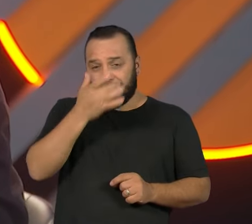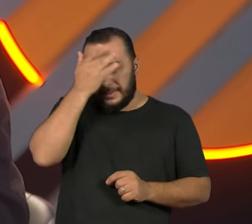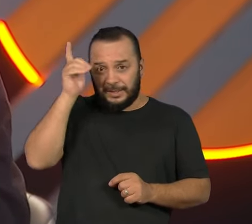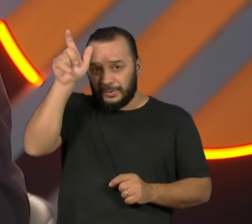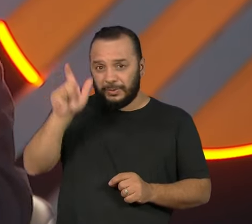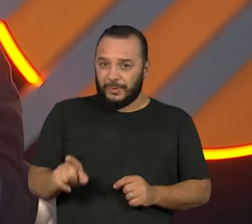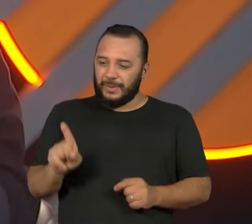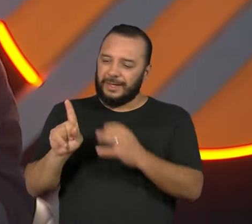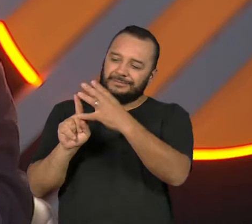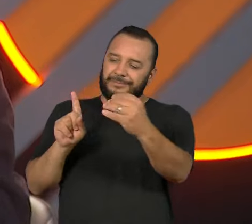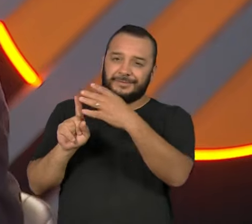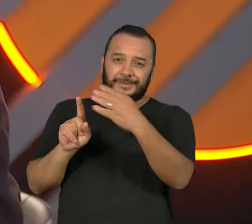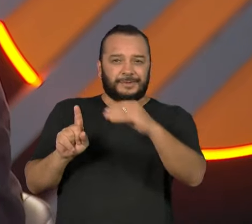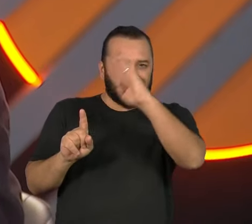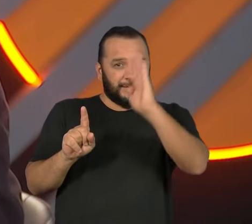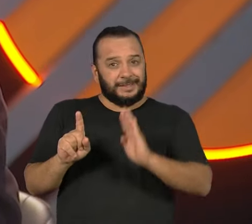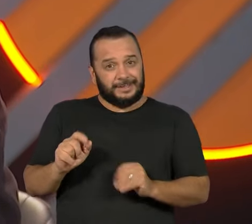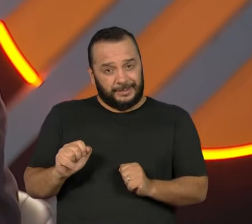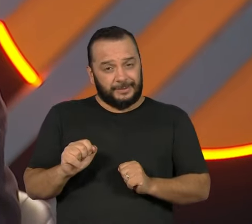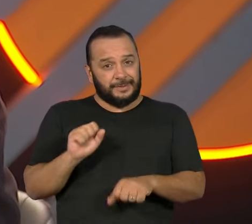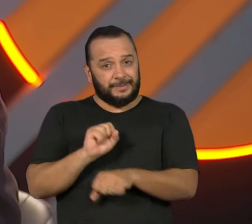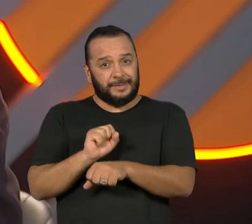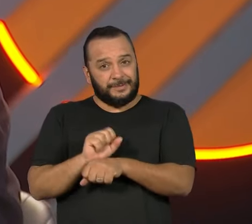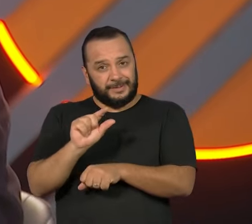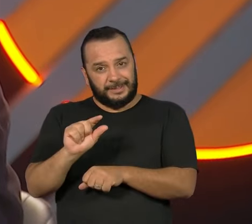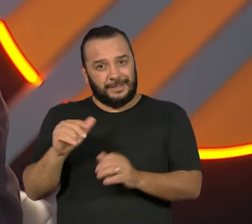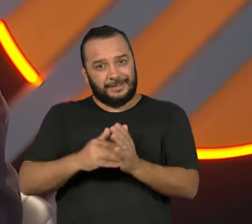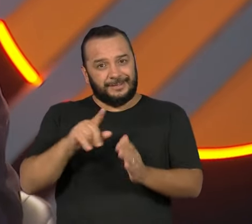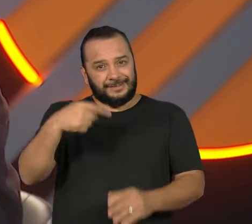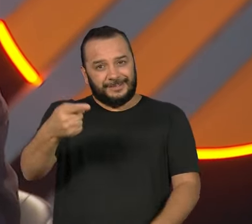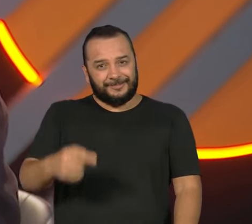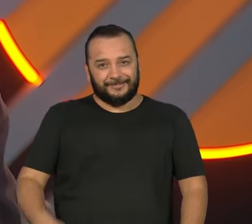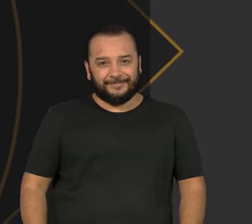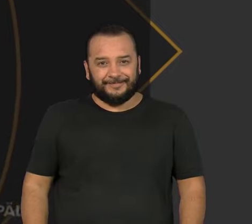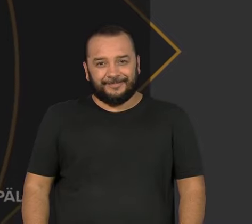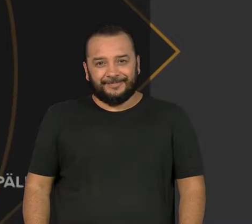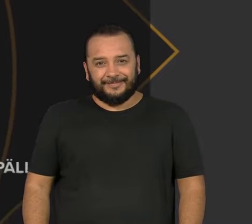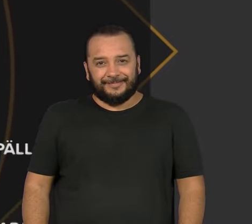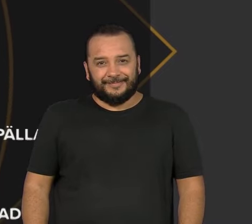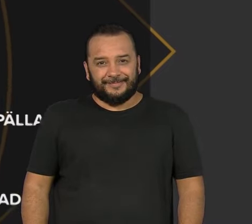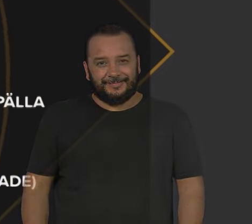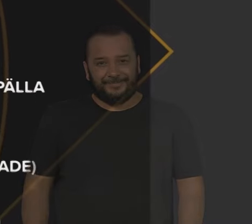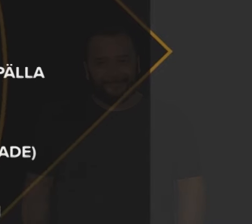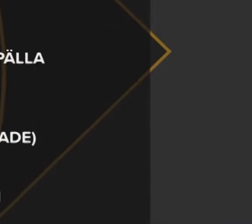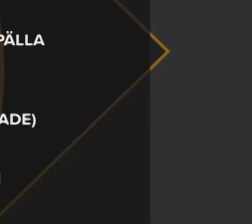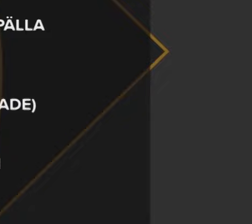inspirador desse nosso Brasil. Eu espero você. Até lá.